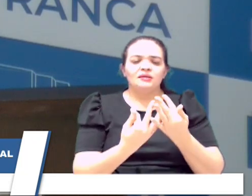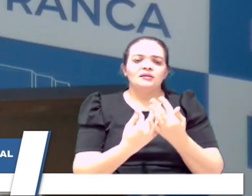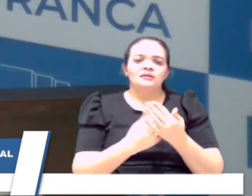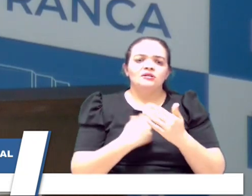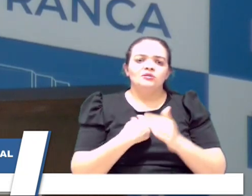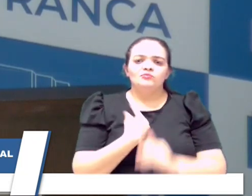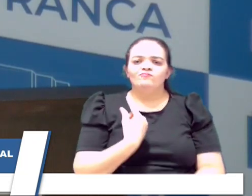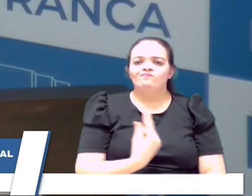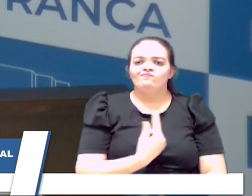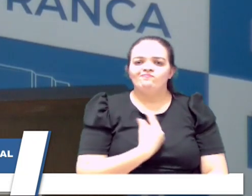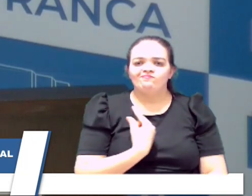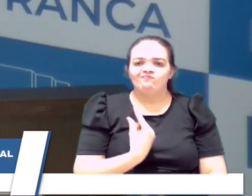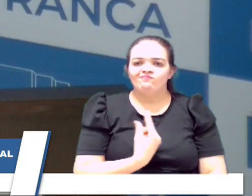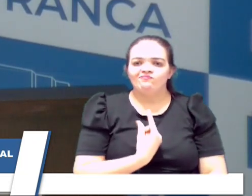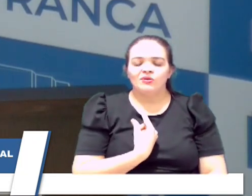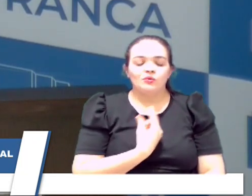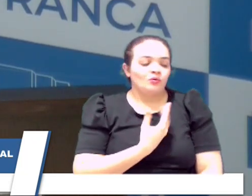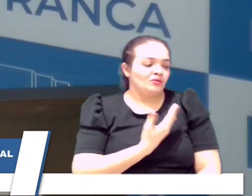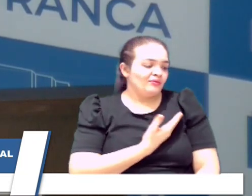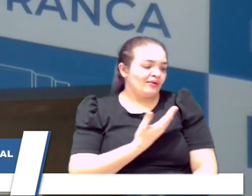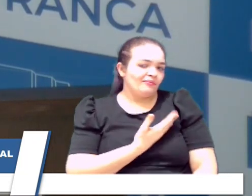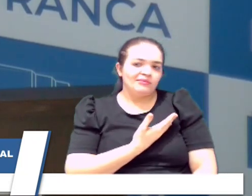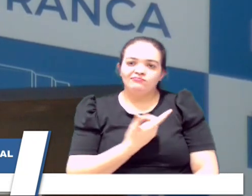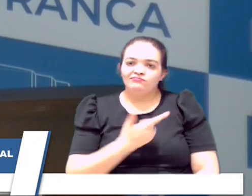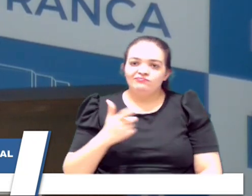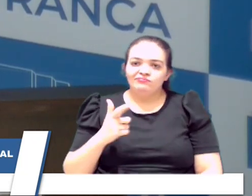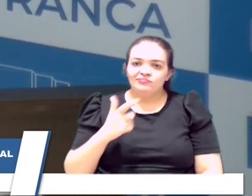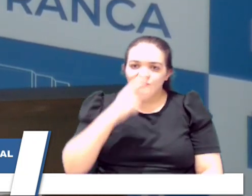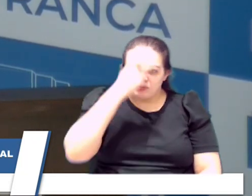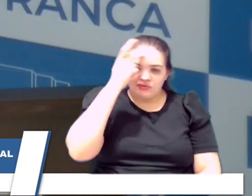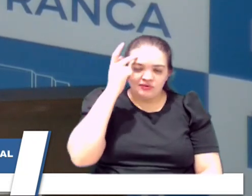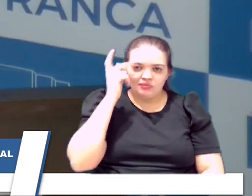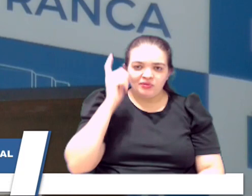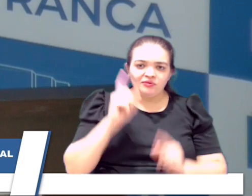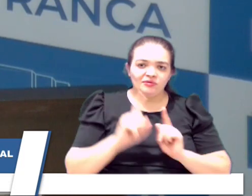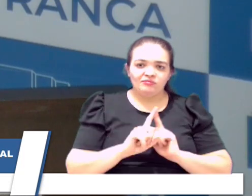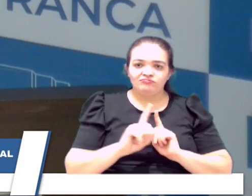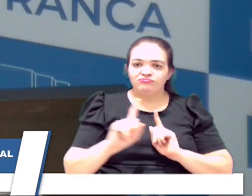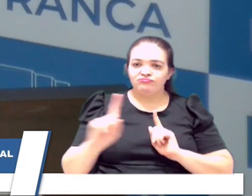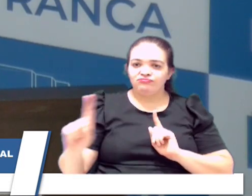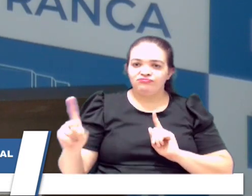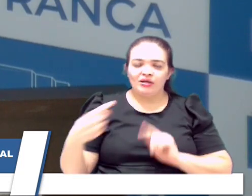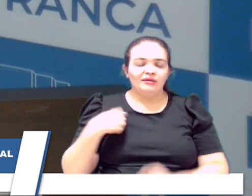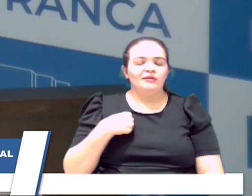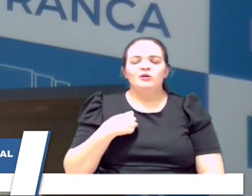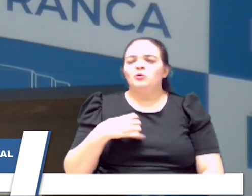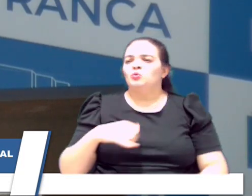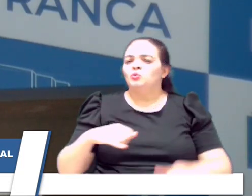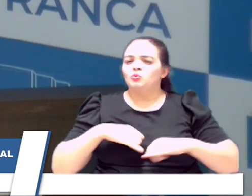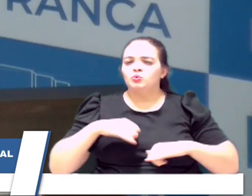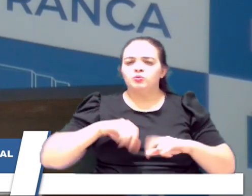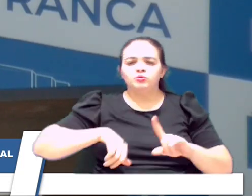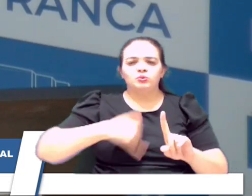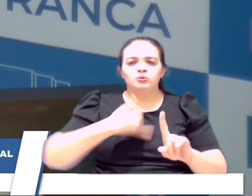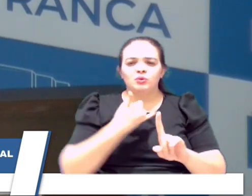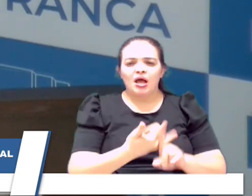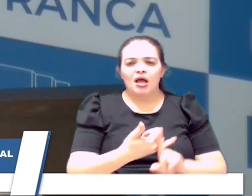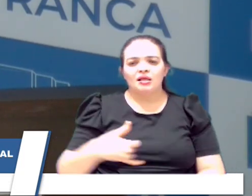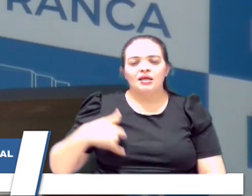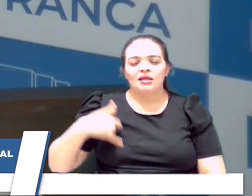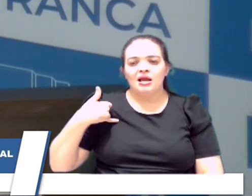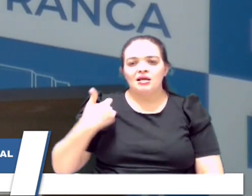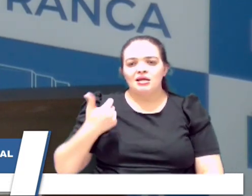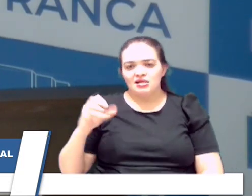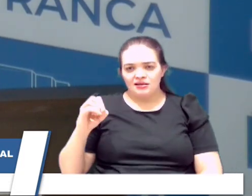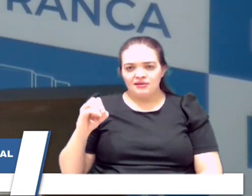assim, de amigos. As pessoas foram se afastando de mim. Eu fui sofrendo muito bullying até os meus 10 anos, quando eu tinha um